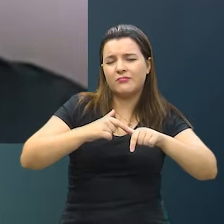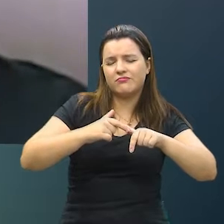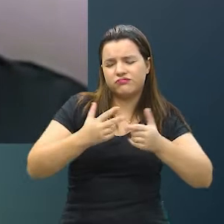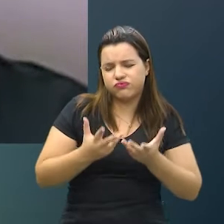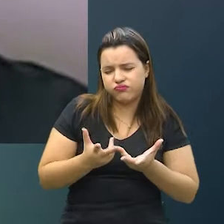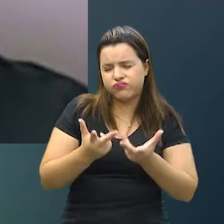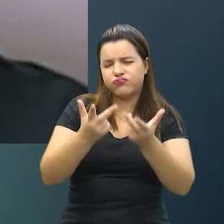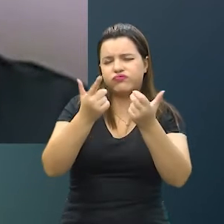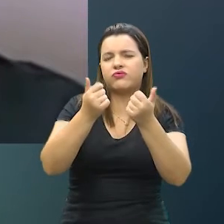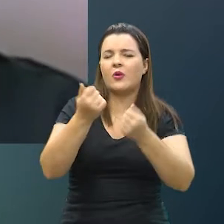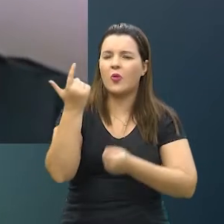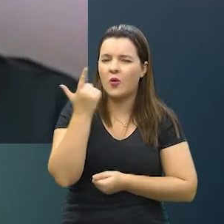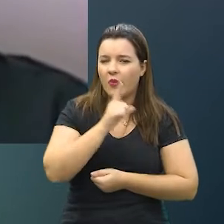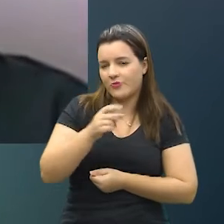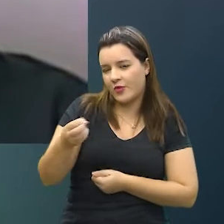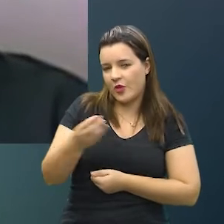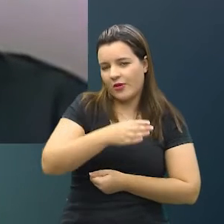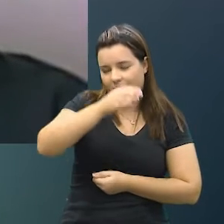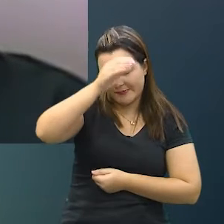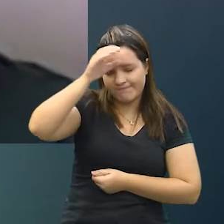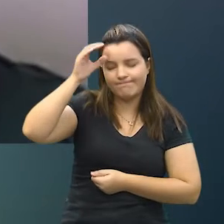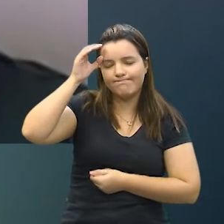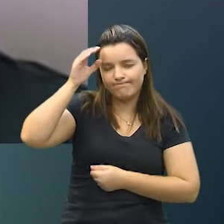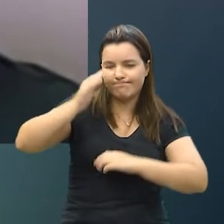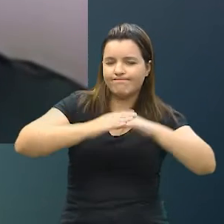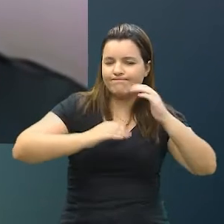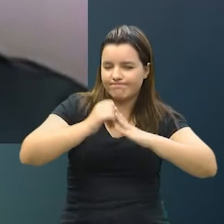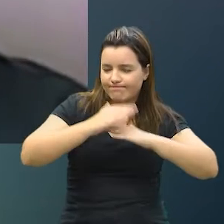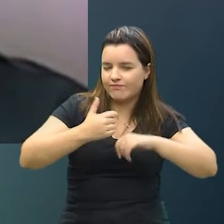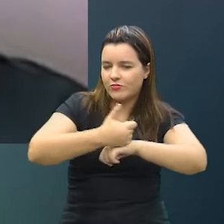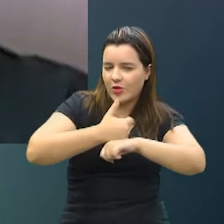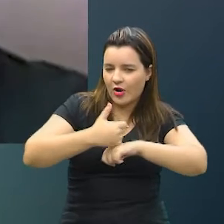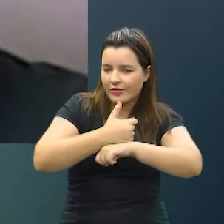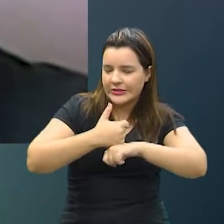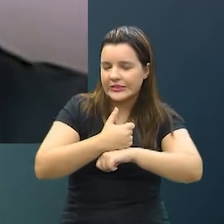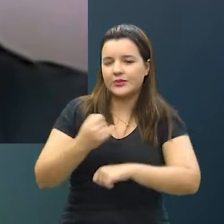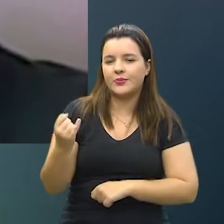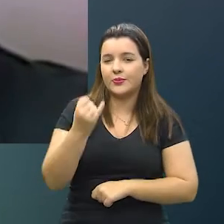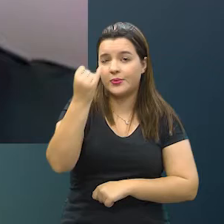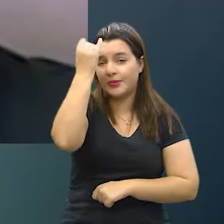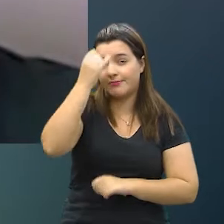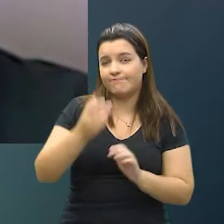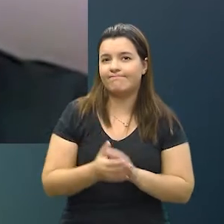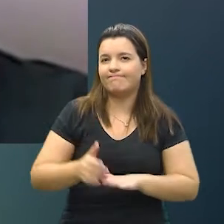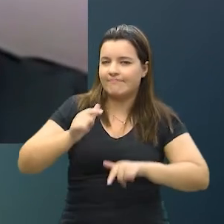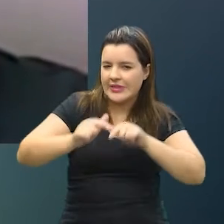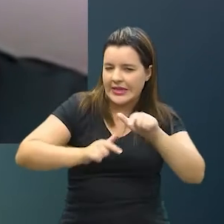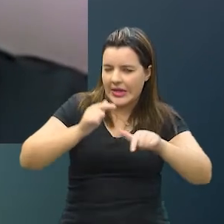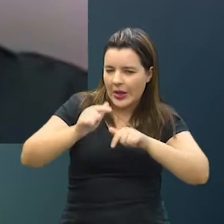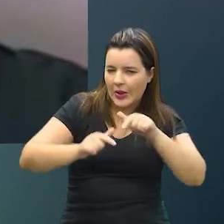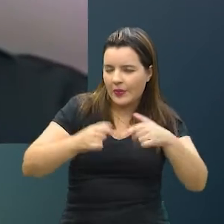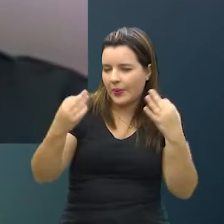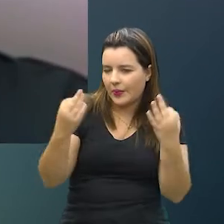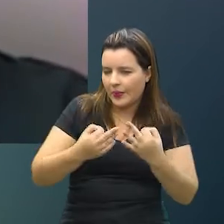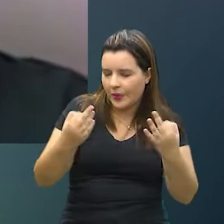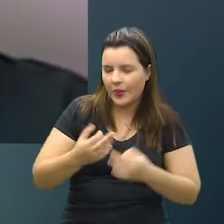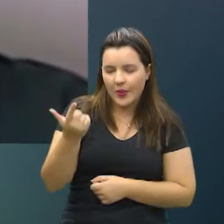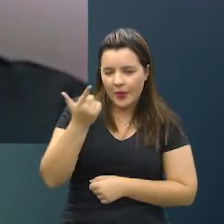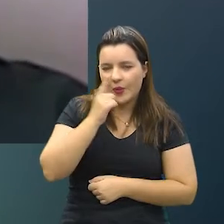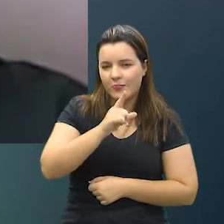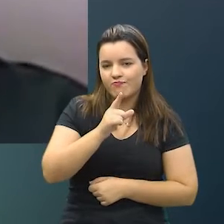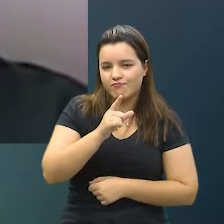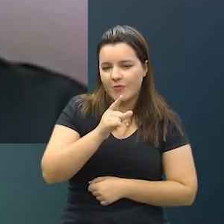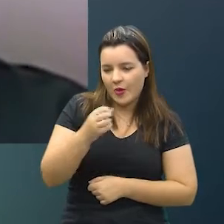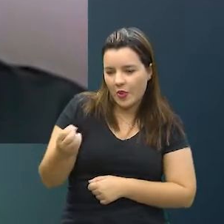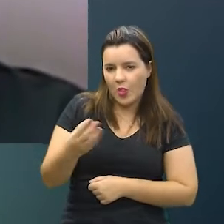a qualidade, a capacitação do pessoal é super importante. Então, um serviço bem feito, com qualidade, gera